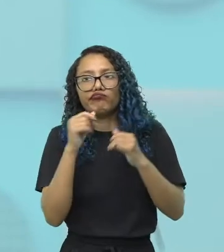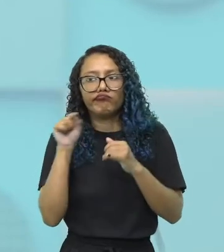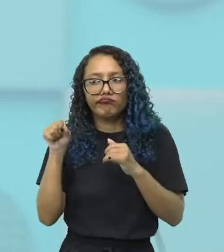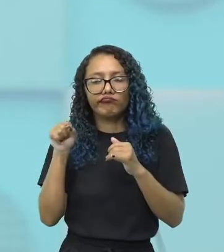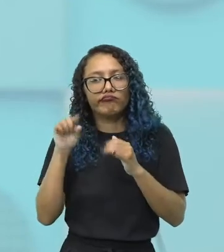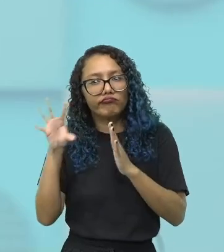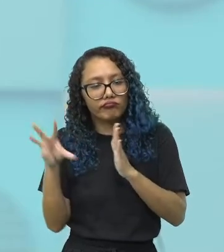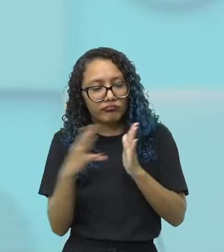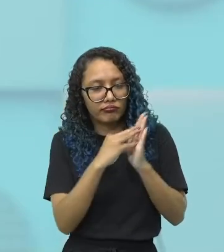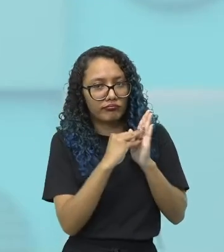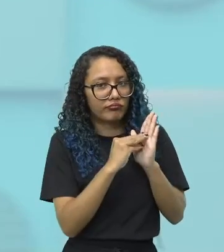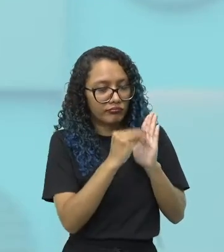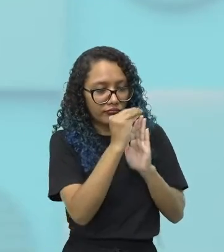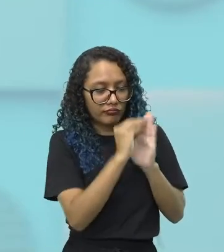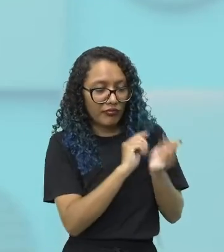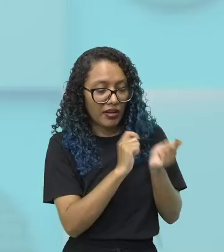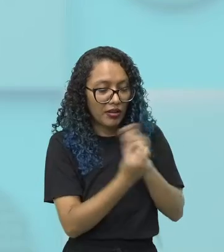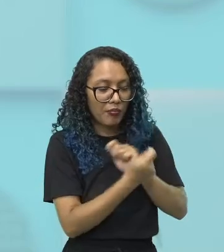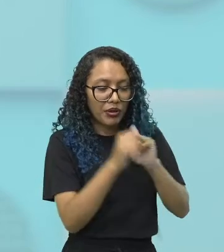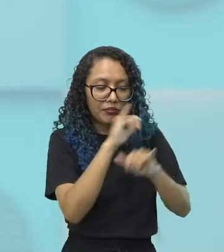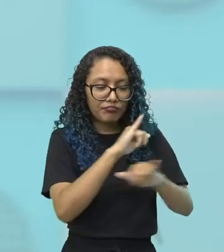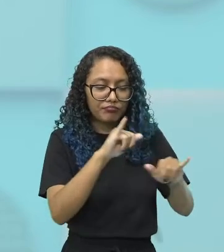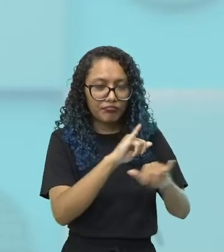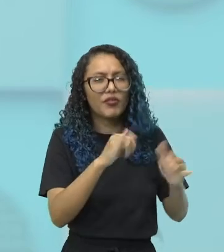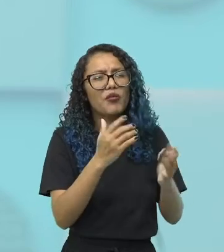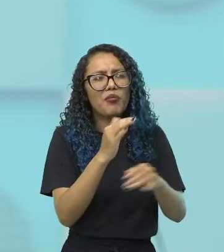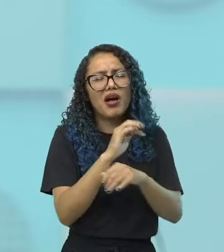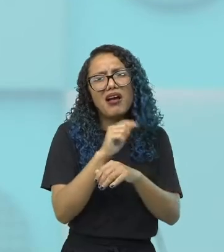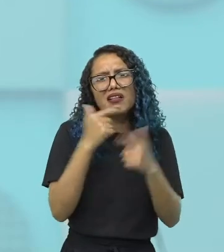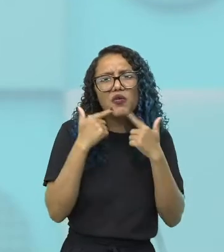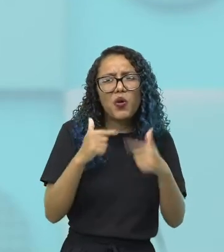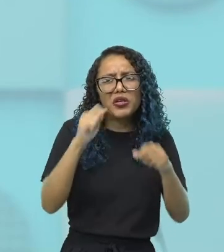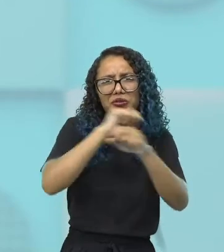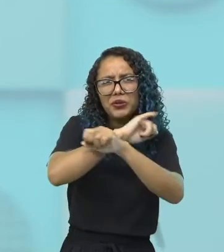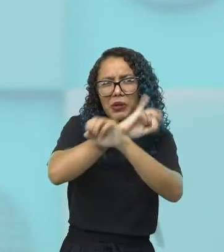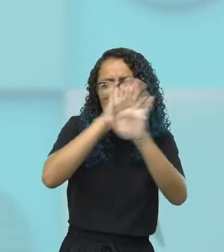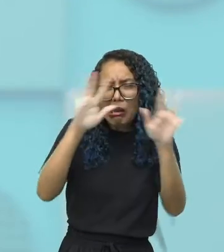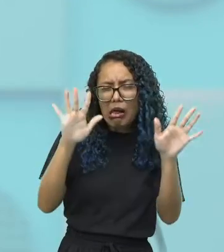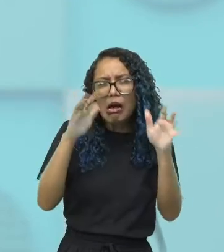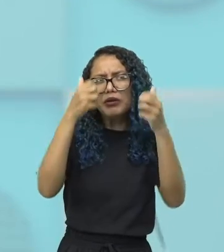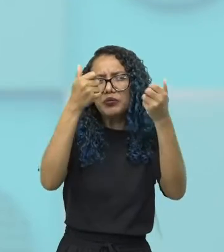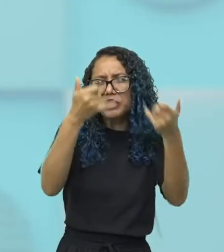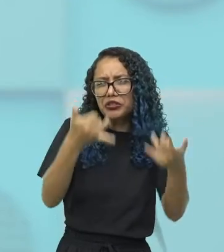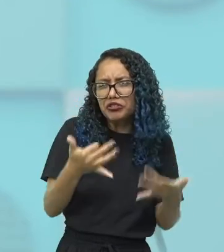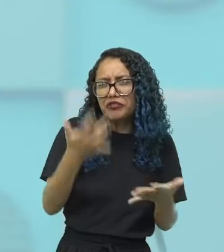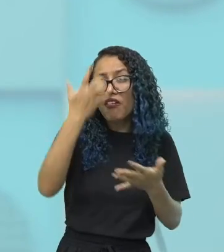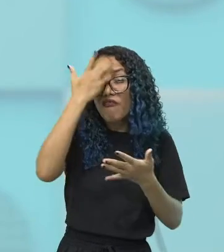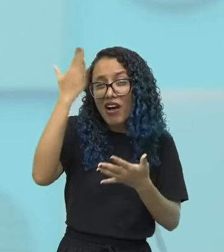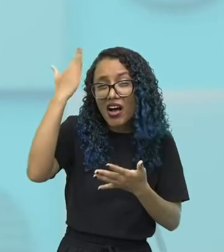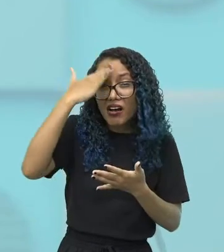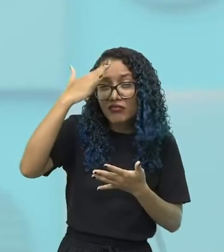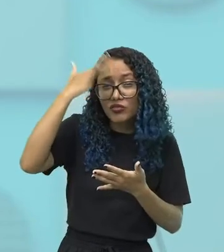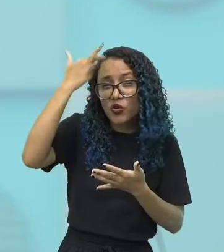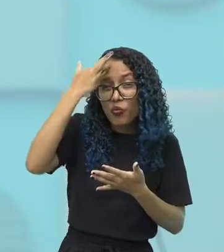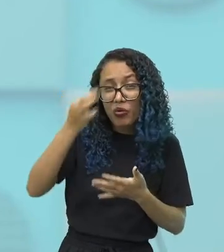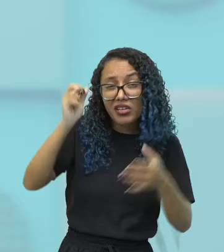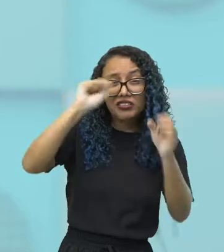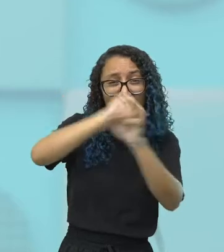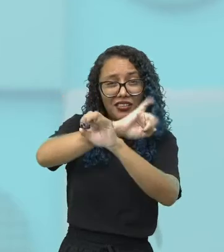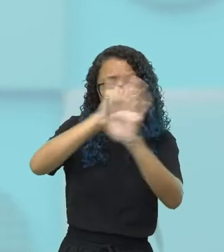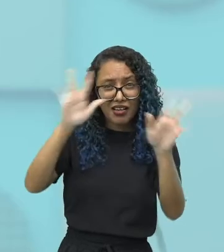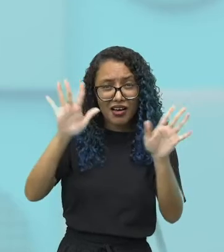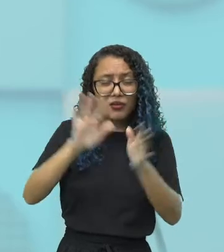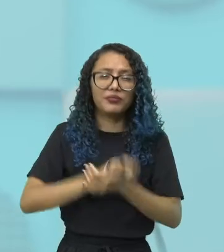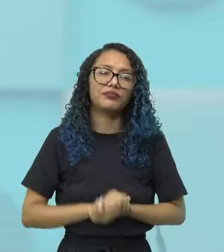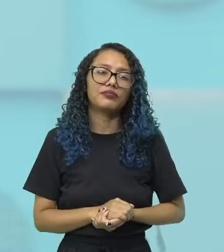que é uma linguagem acessível, totalmente acessível, uma linguagem explicativa, didática, de fácil entendimento. Vejam que toda hora ali